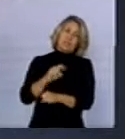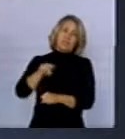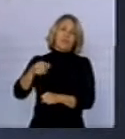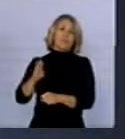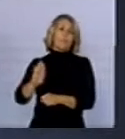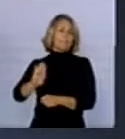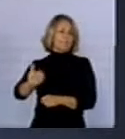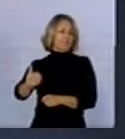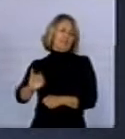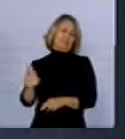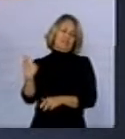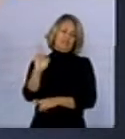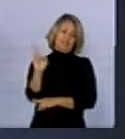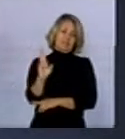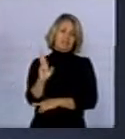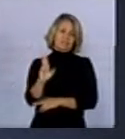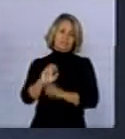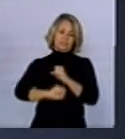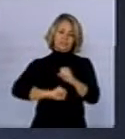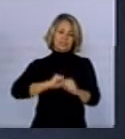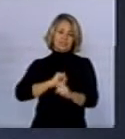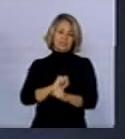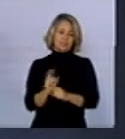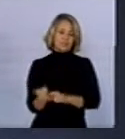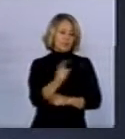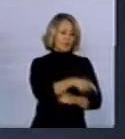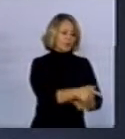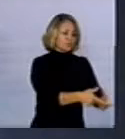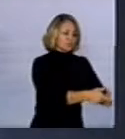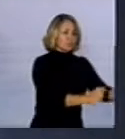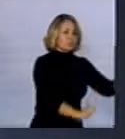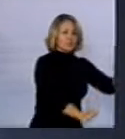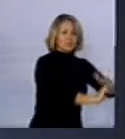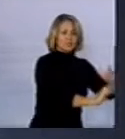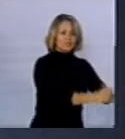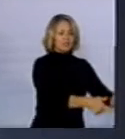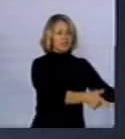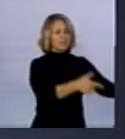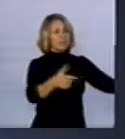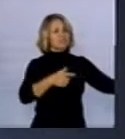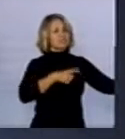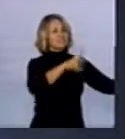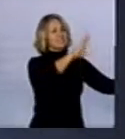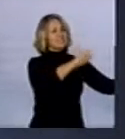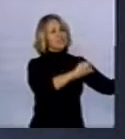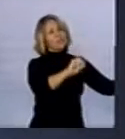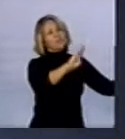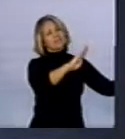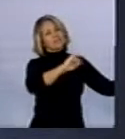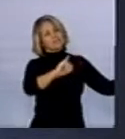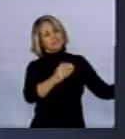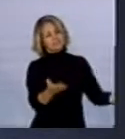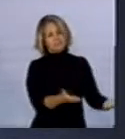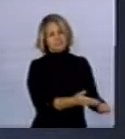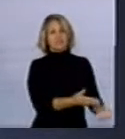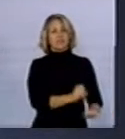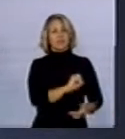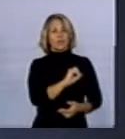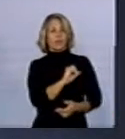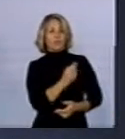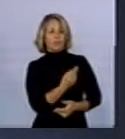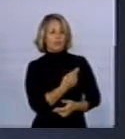ano, contra R$150 bilhões faturados pelos grandes grupos de comunicações, de telecomunicações, ou